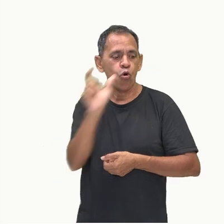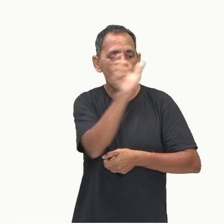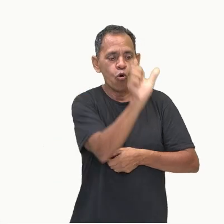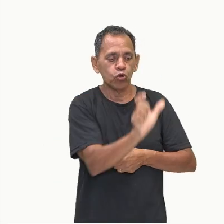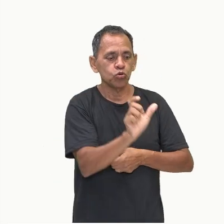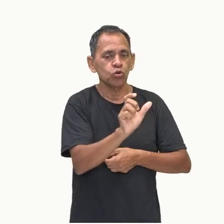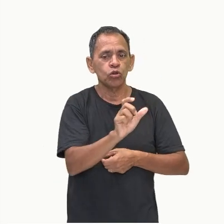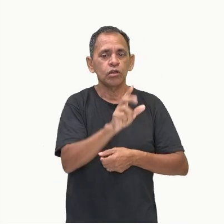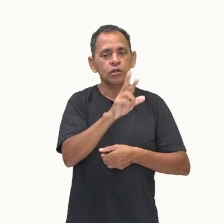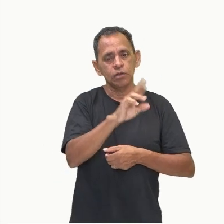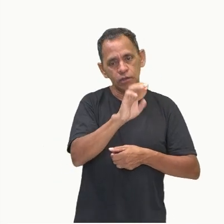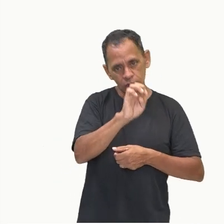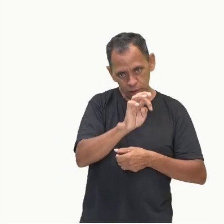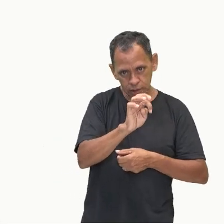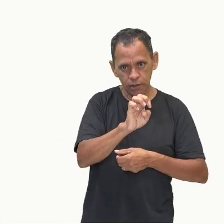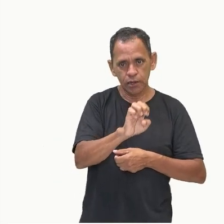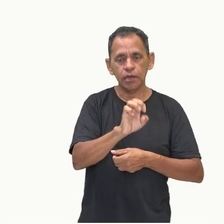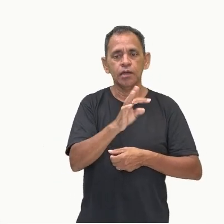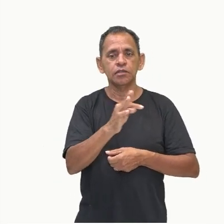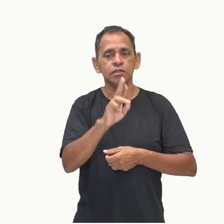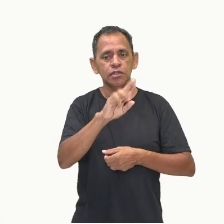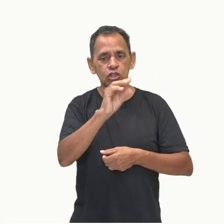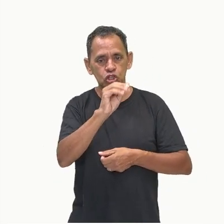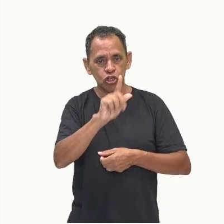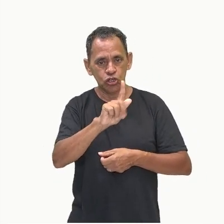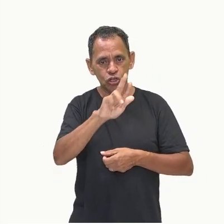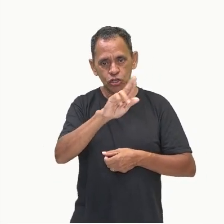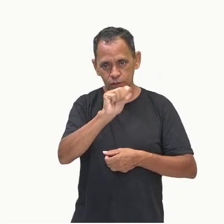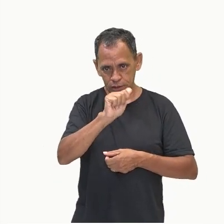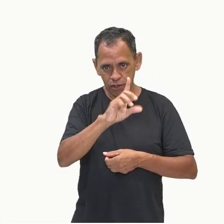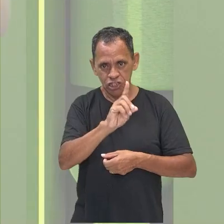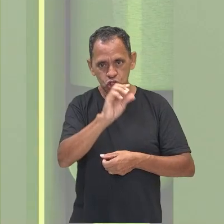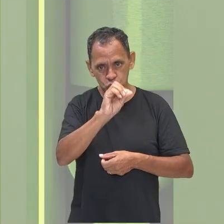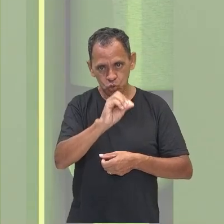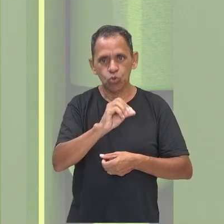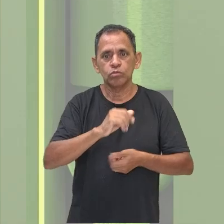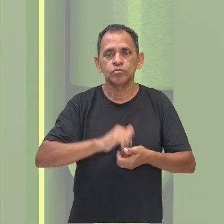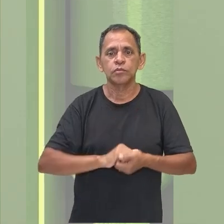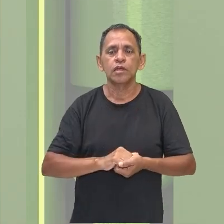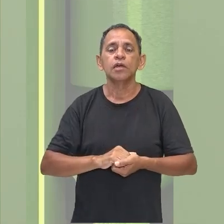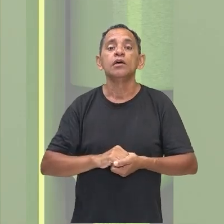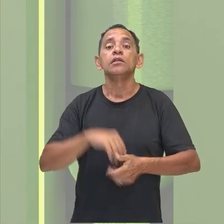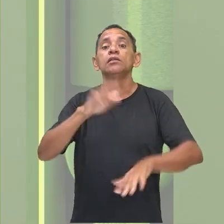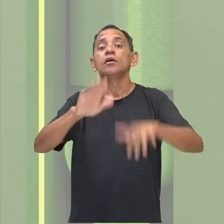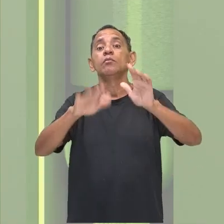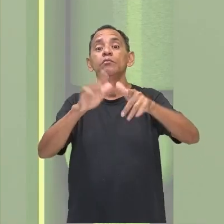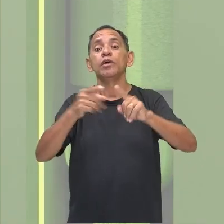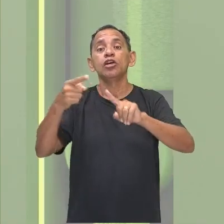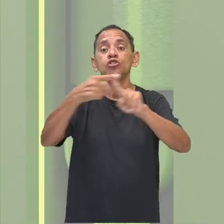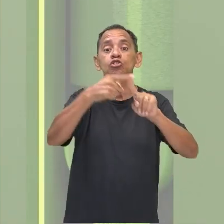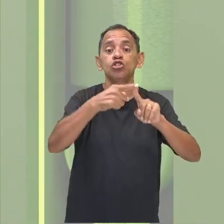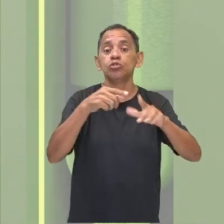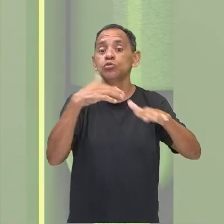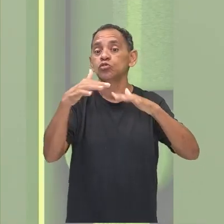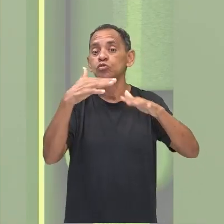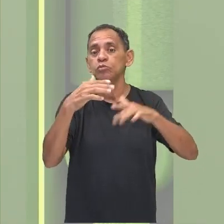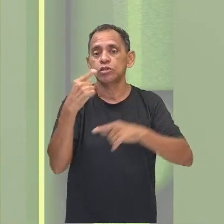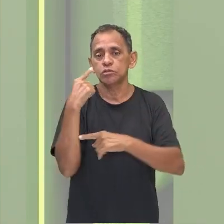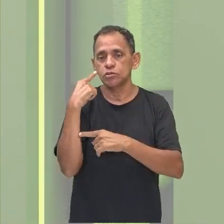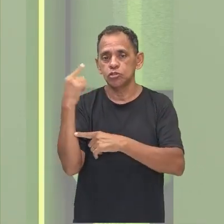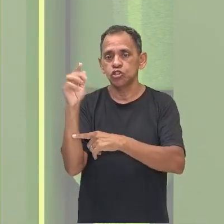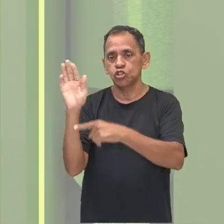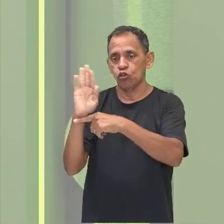no movimento progressivo e quando eu estou no movimento retrógrado eu trouxe para ti inclusive uma animação que pode te ajudar a